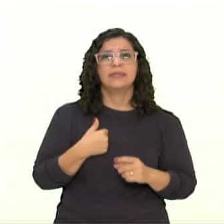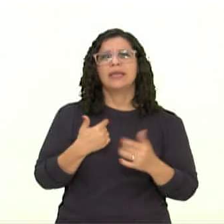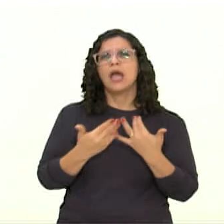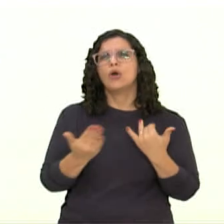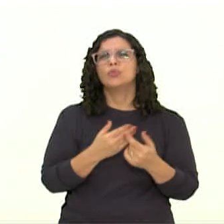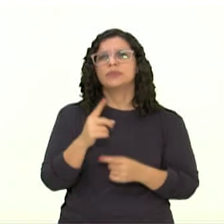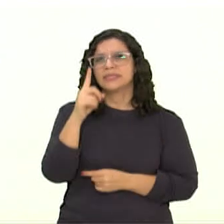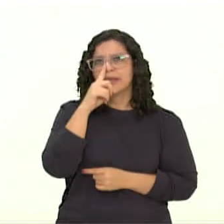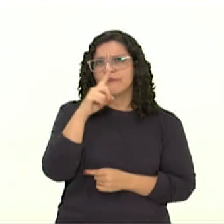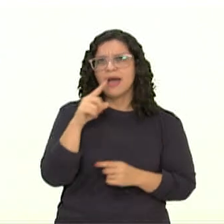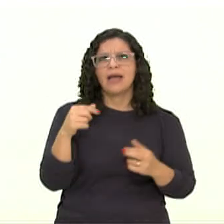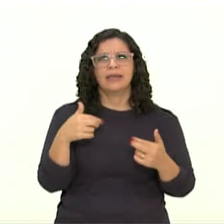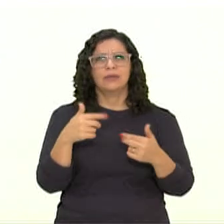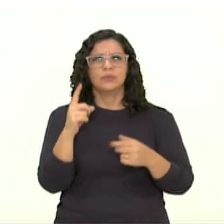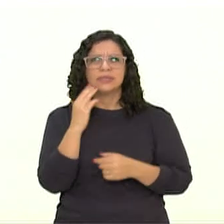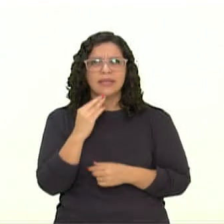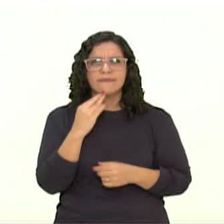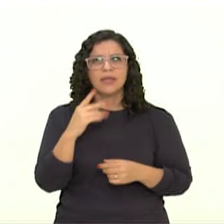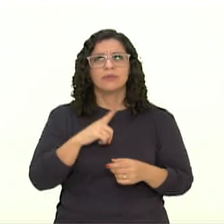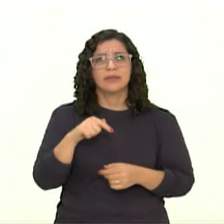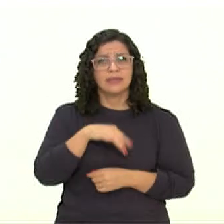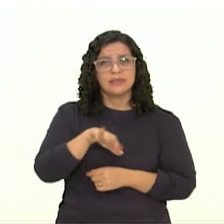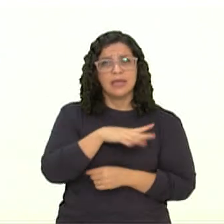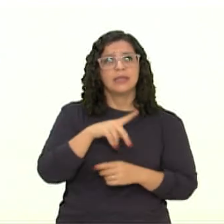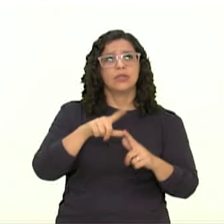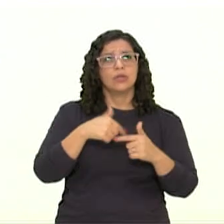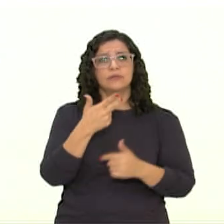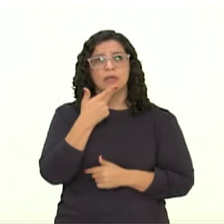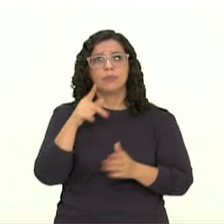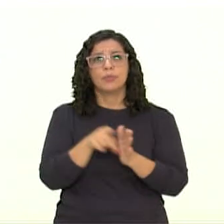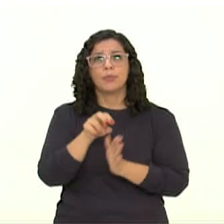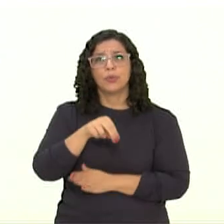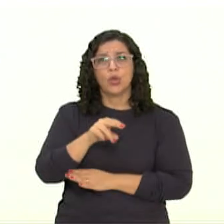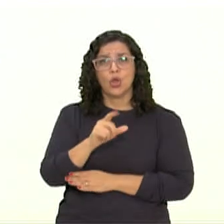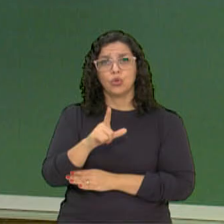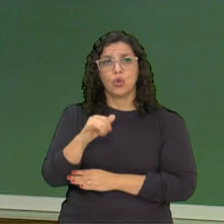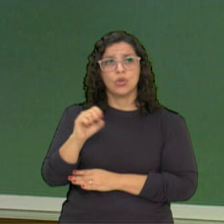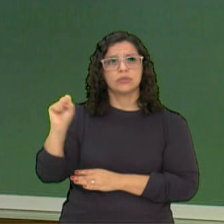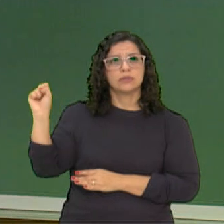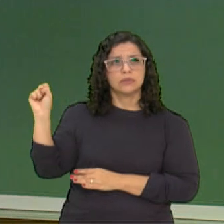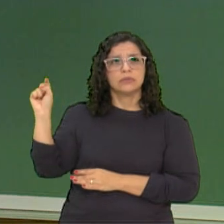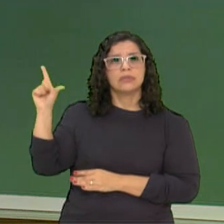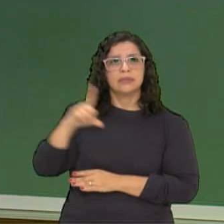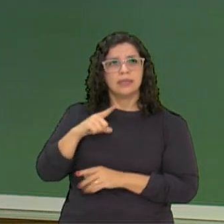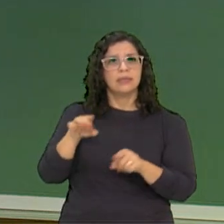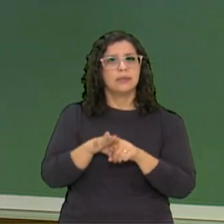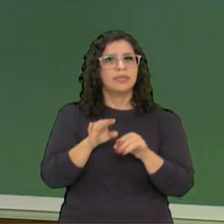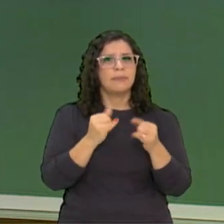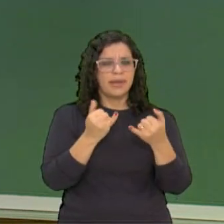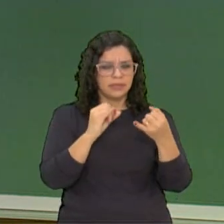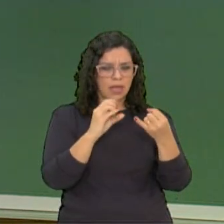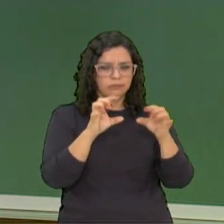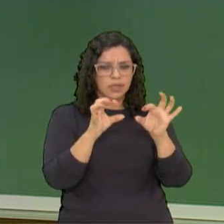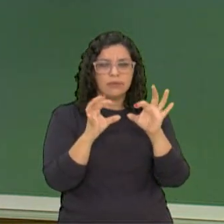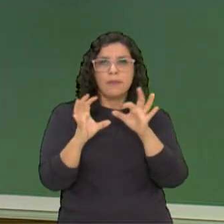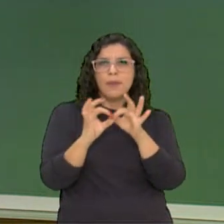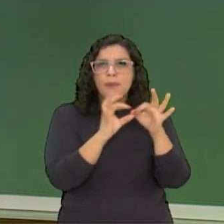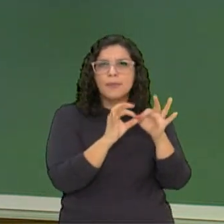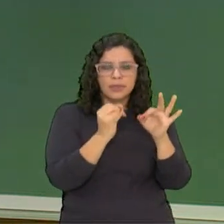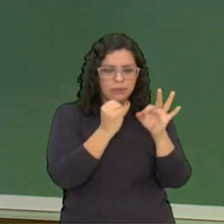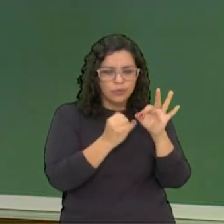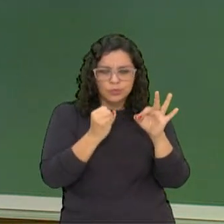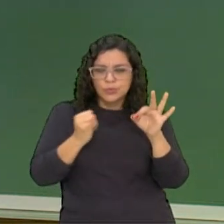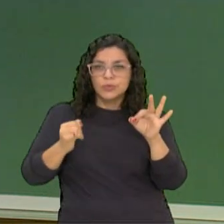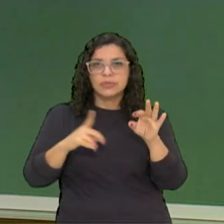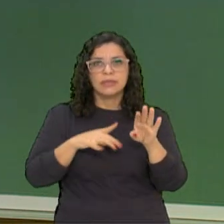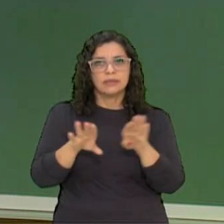falhas dessa bainha de mielina a gente vai chamar de nódulos de Ranvier, que seriam esses espacinhos ali. Então, beleza, gente,